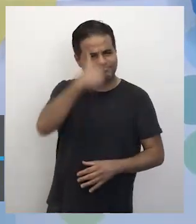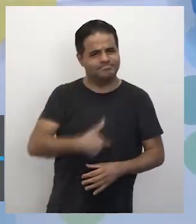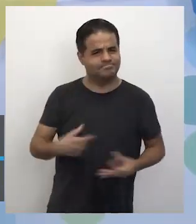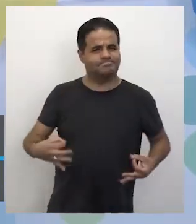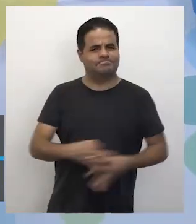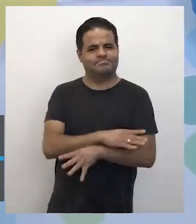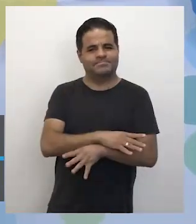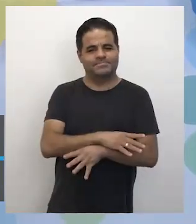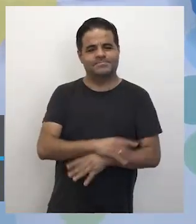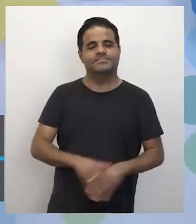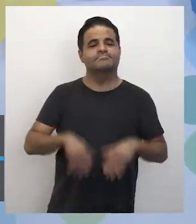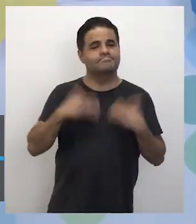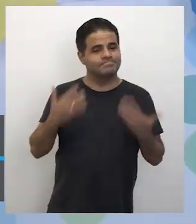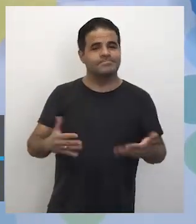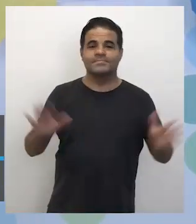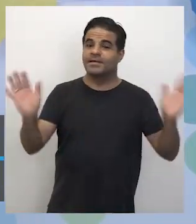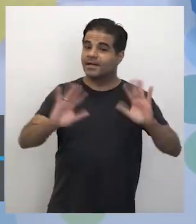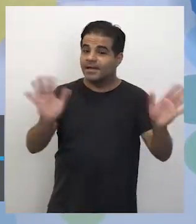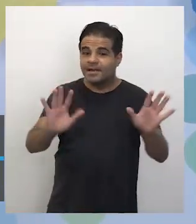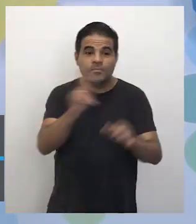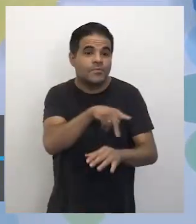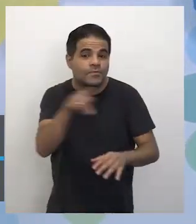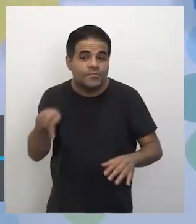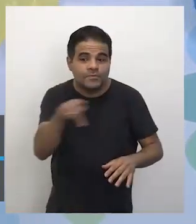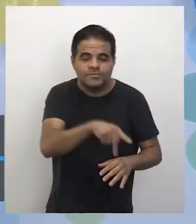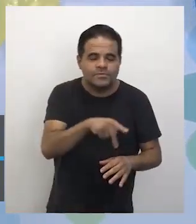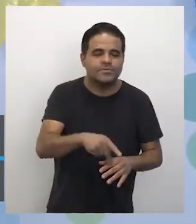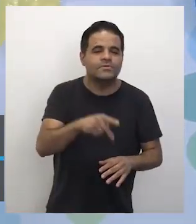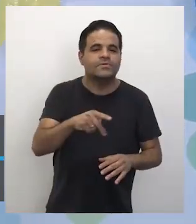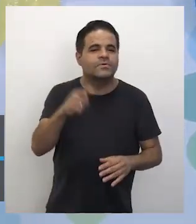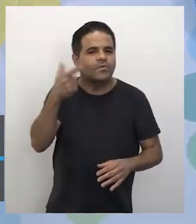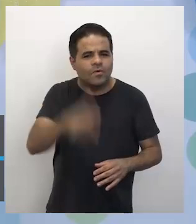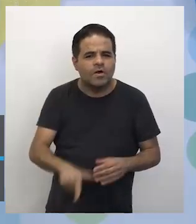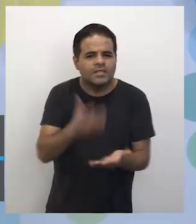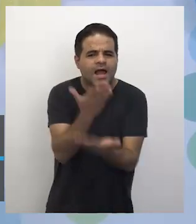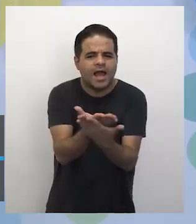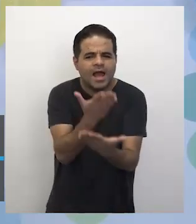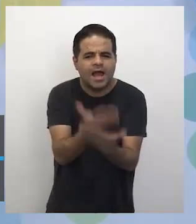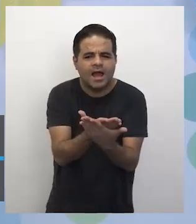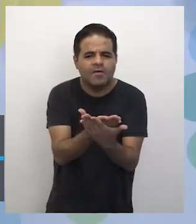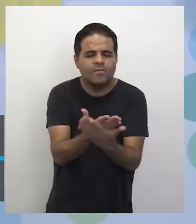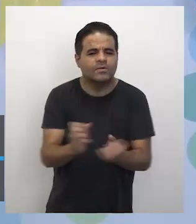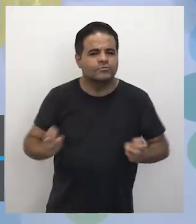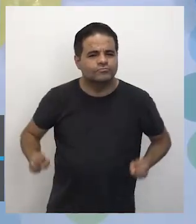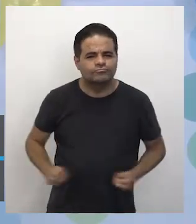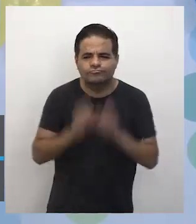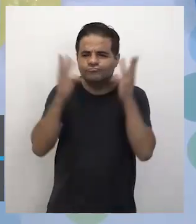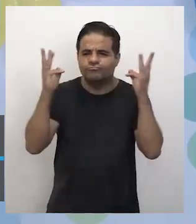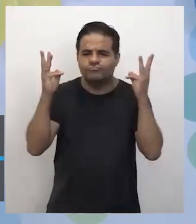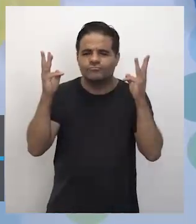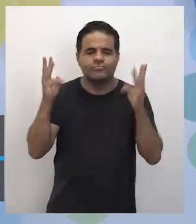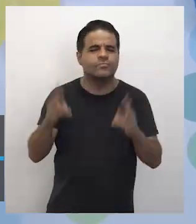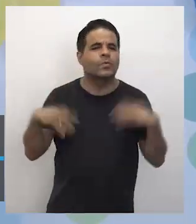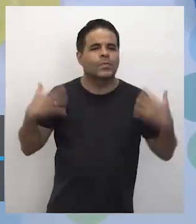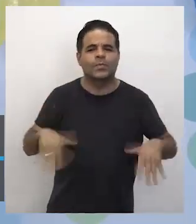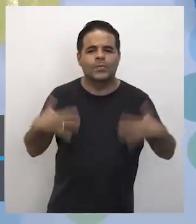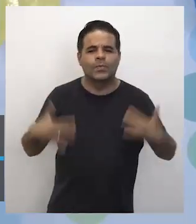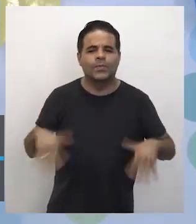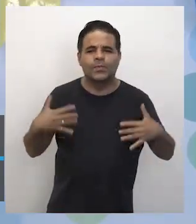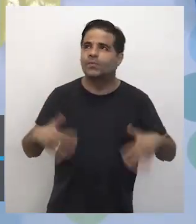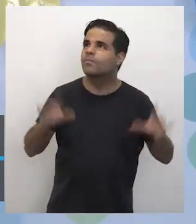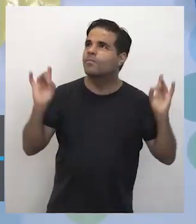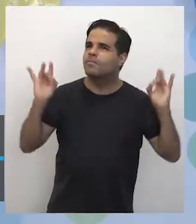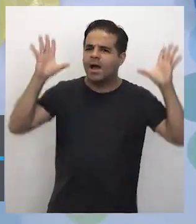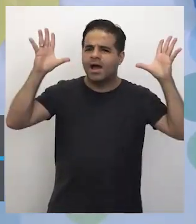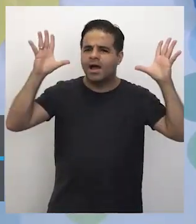estudantes queridos, professores aí. Mais uma aula show aí, matrizes energéticas brasileiras. Olha que beleza,